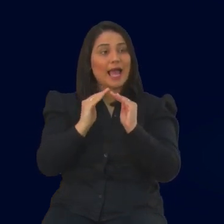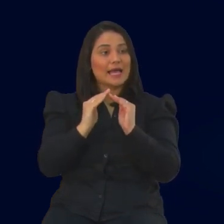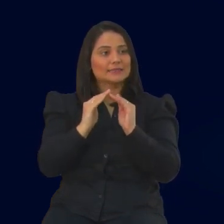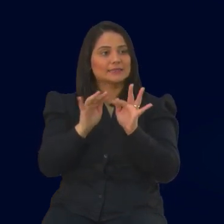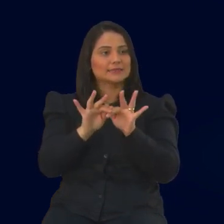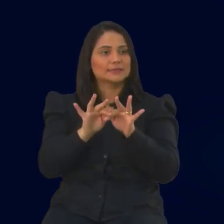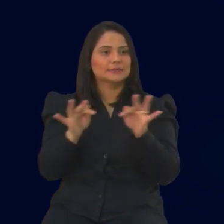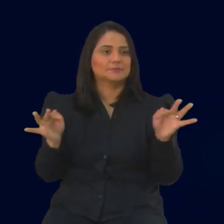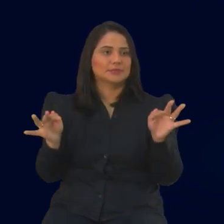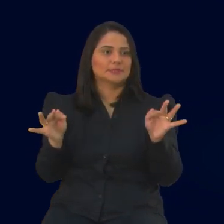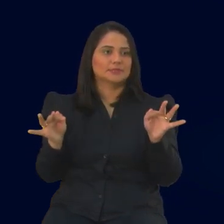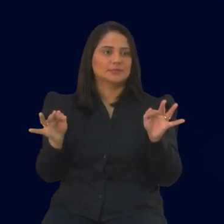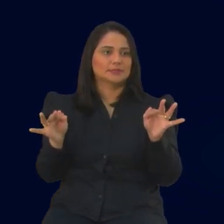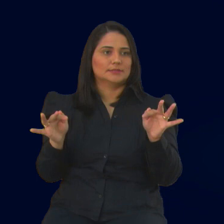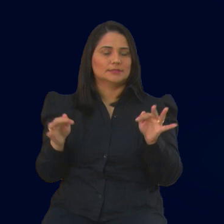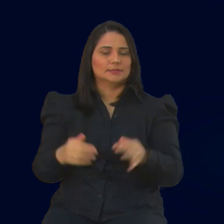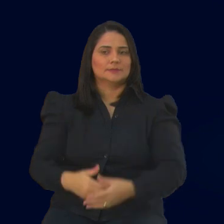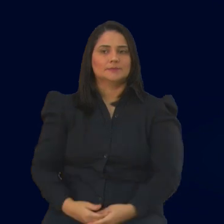bom?